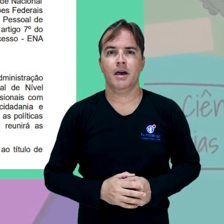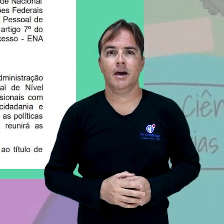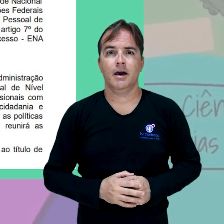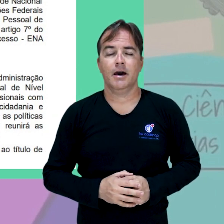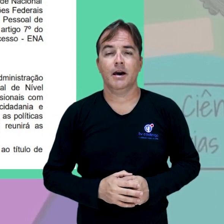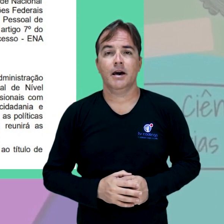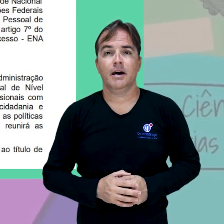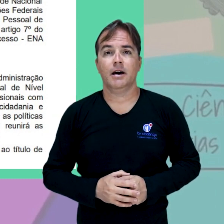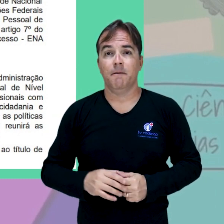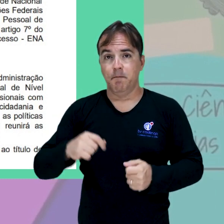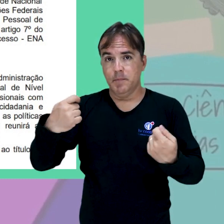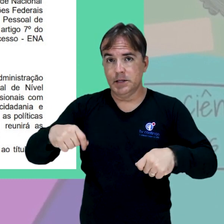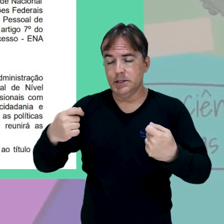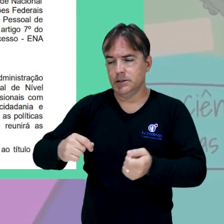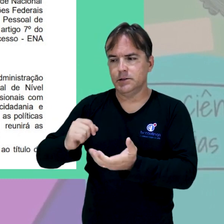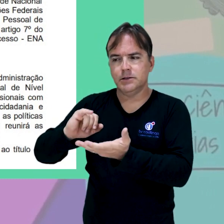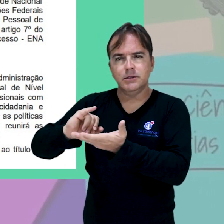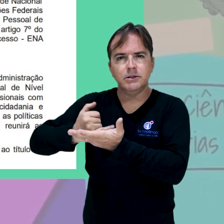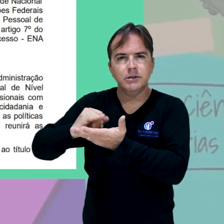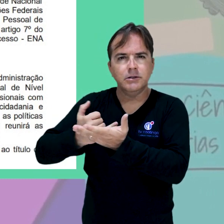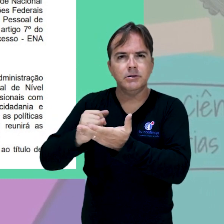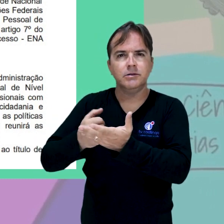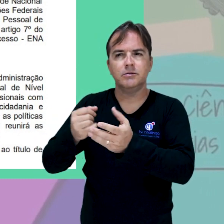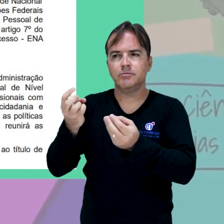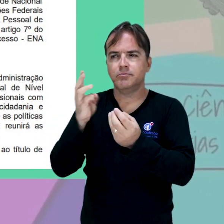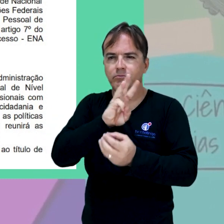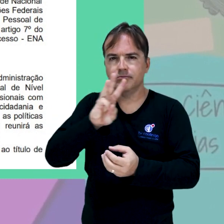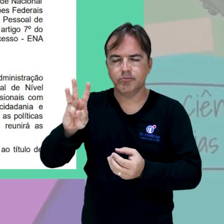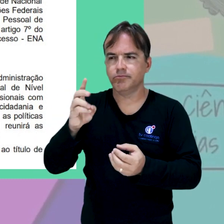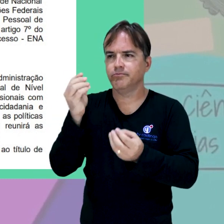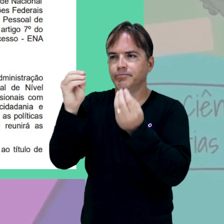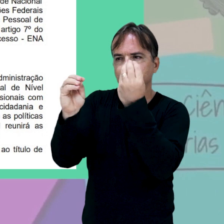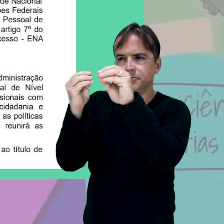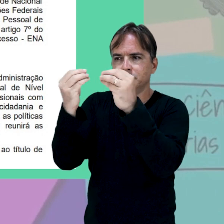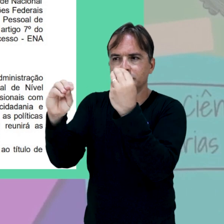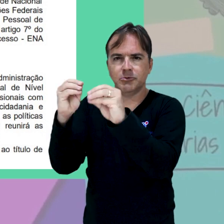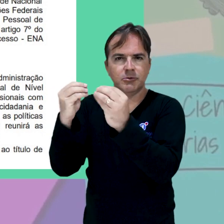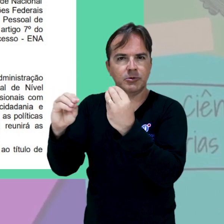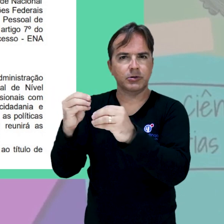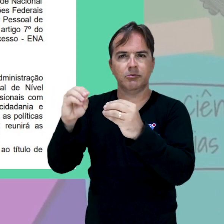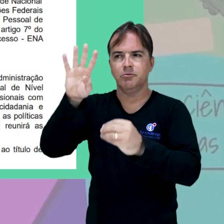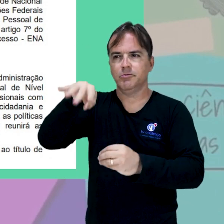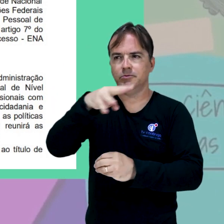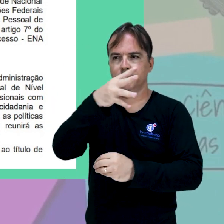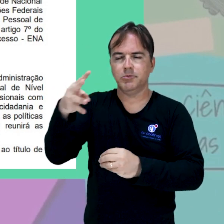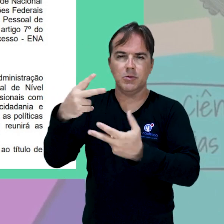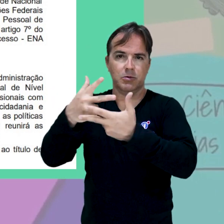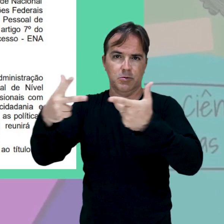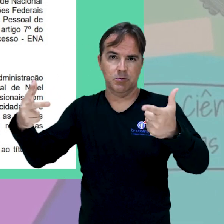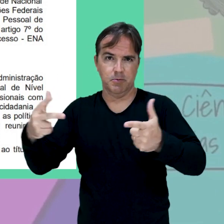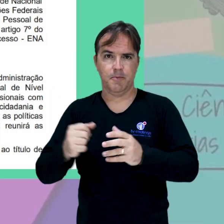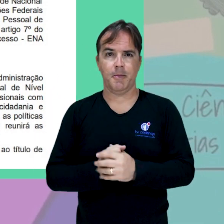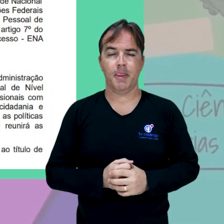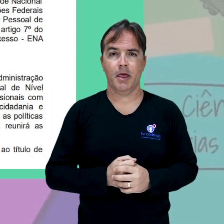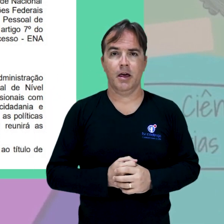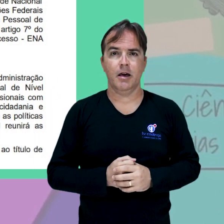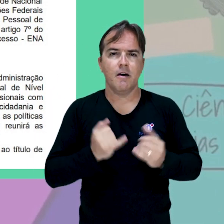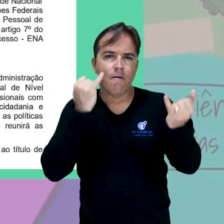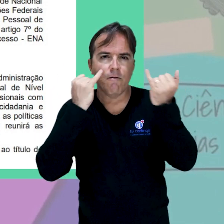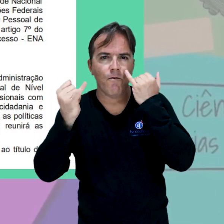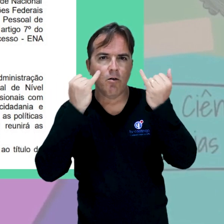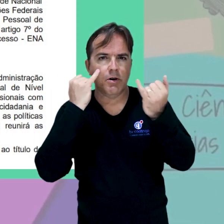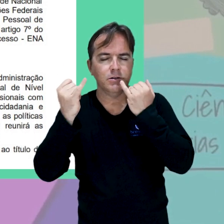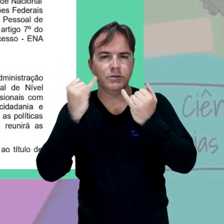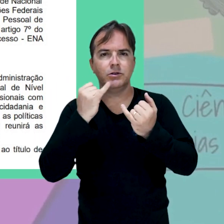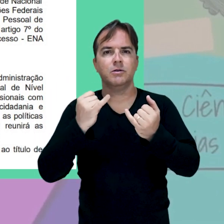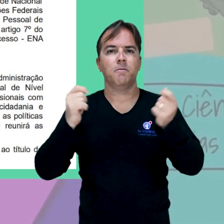candidato deve acessar o site do programa e preencher os dados solicitados no sistema eletrônico de inscrição. Para obter